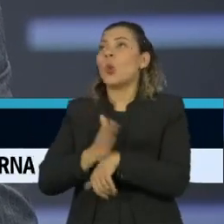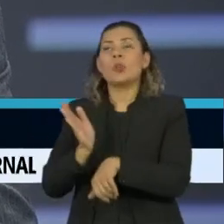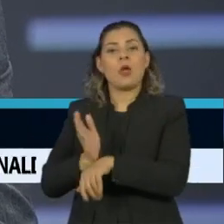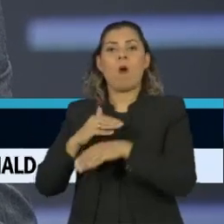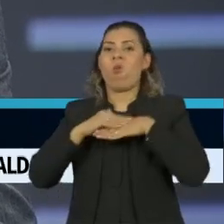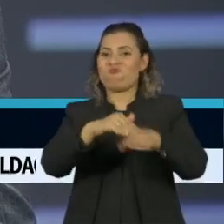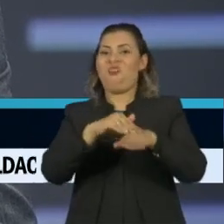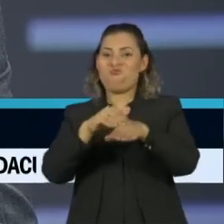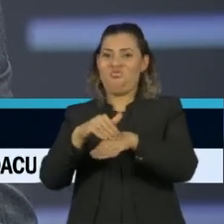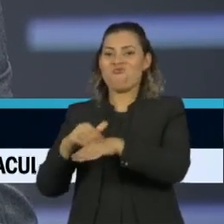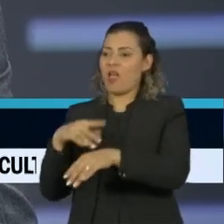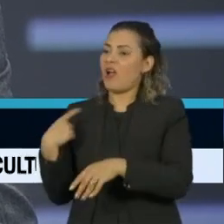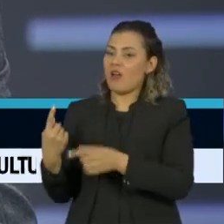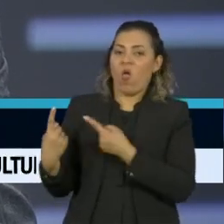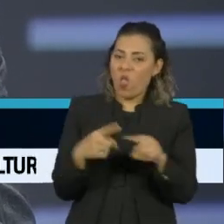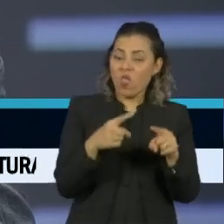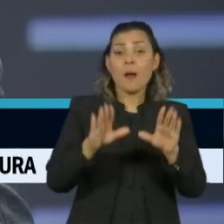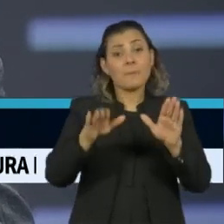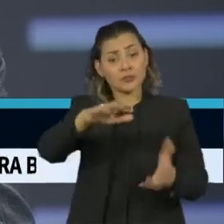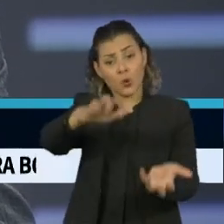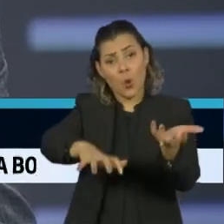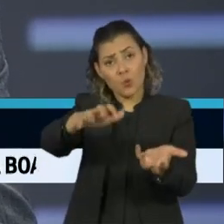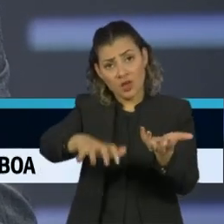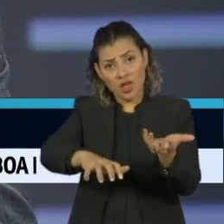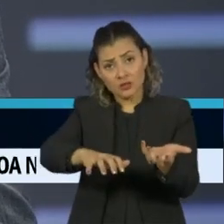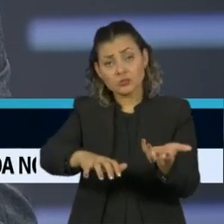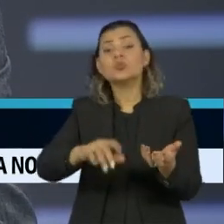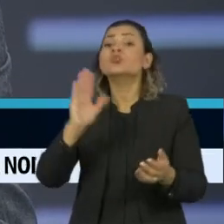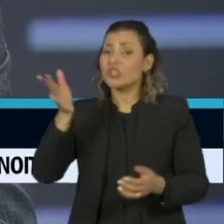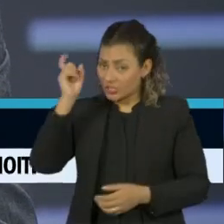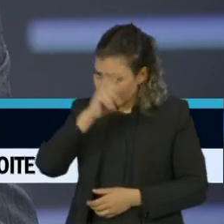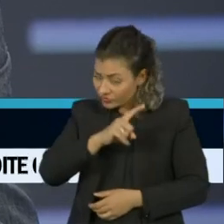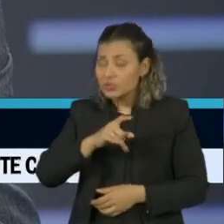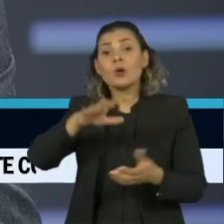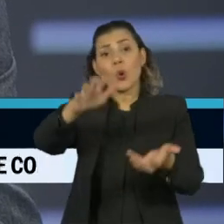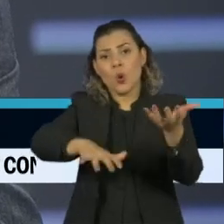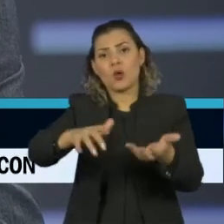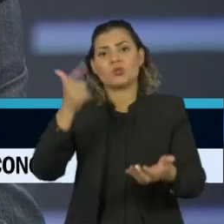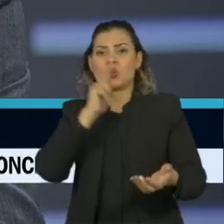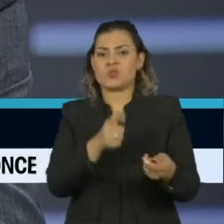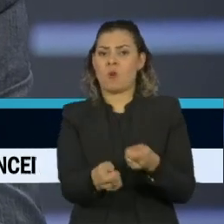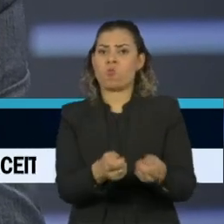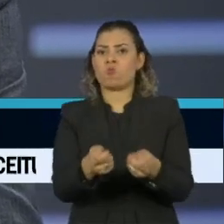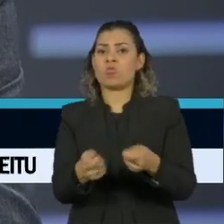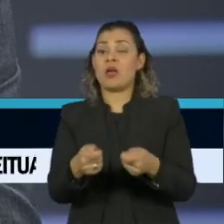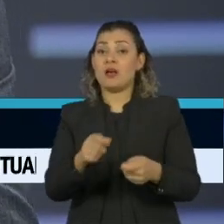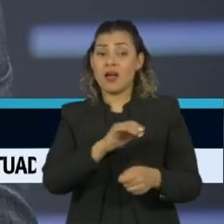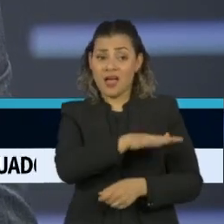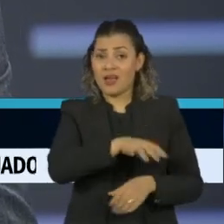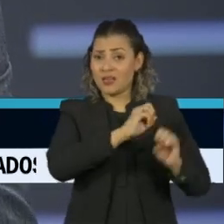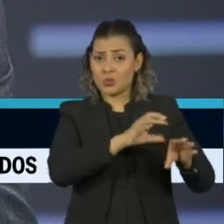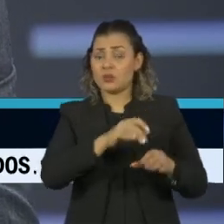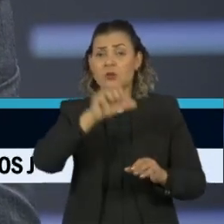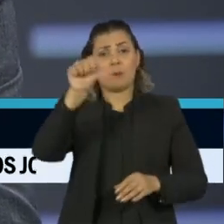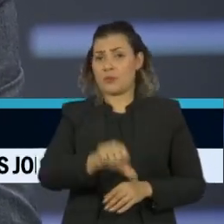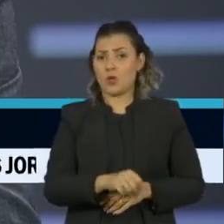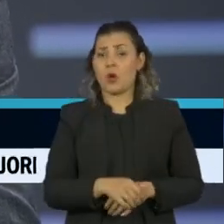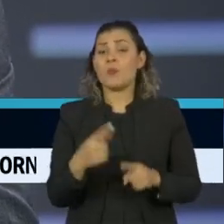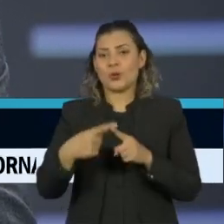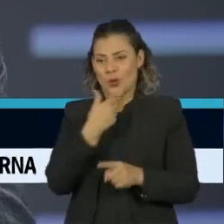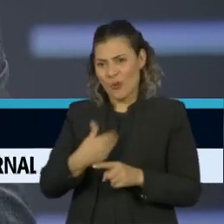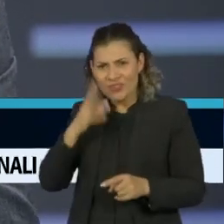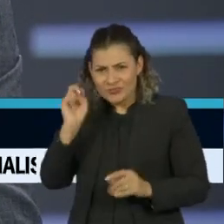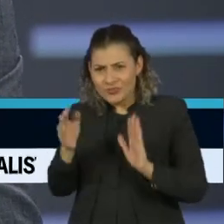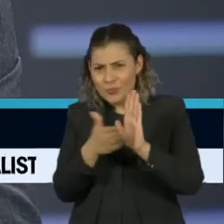sistematicamente mas se não fosse o congresso nacional situação que já é difícil da educação brasileira estaria pior ainda que a proposta o governo